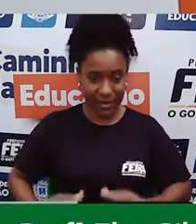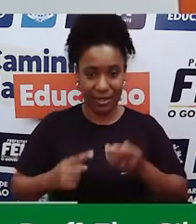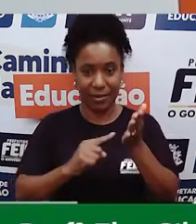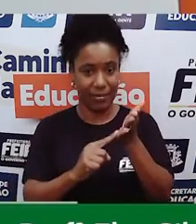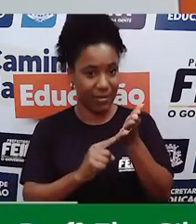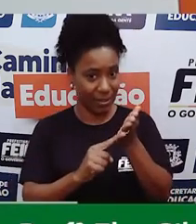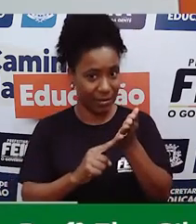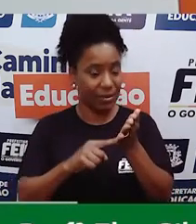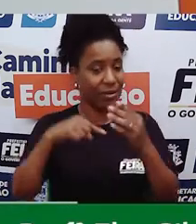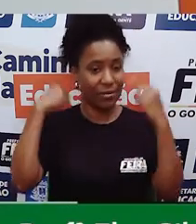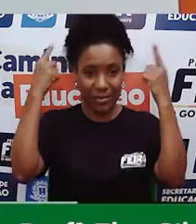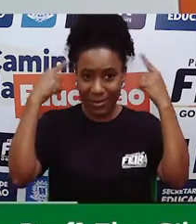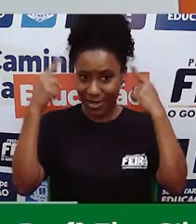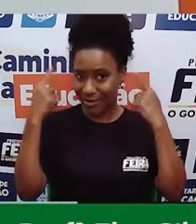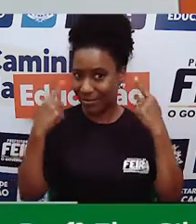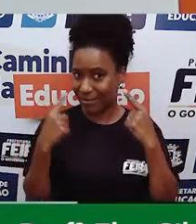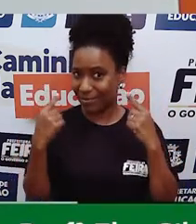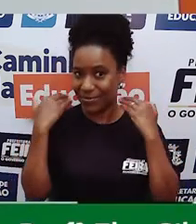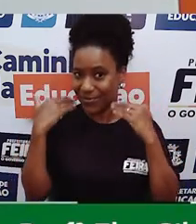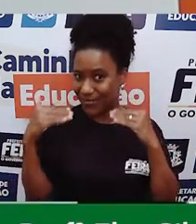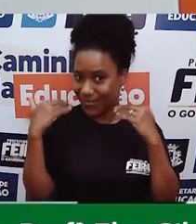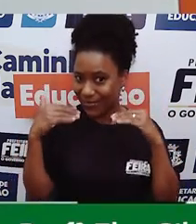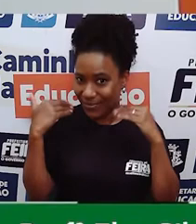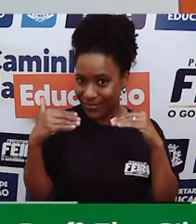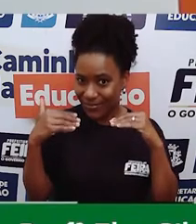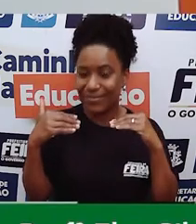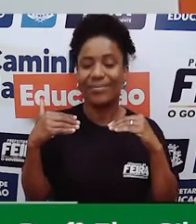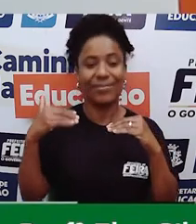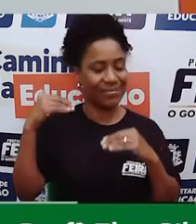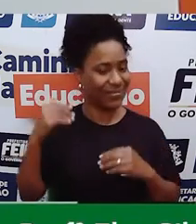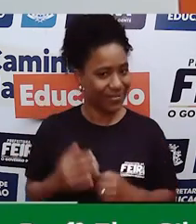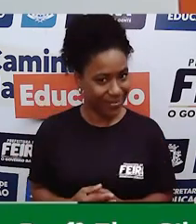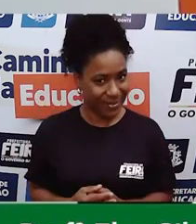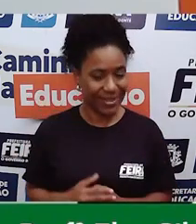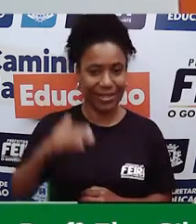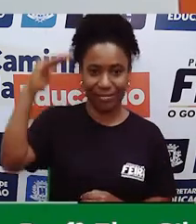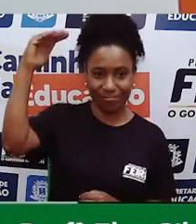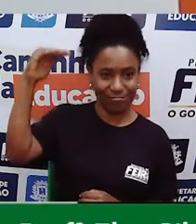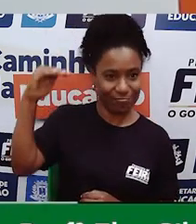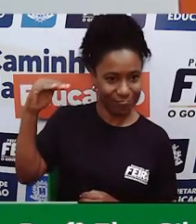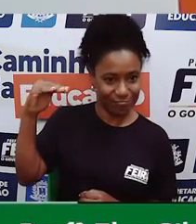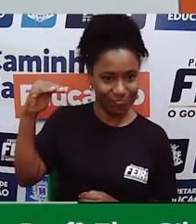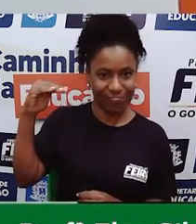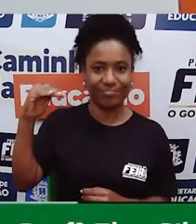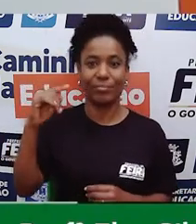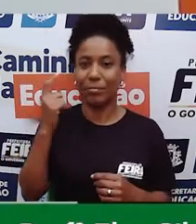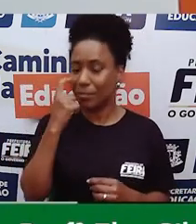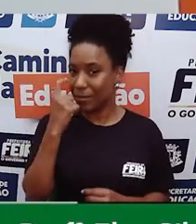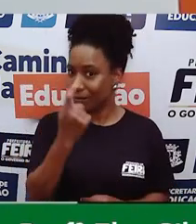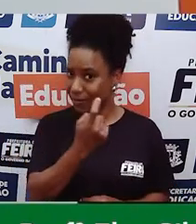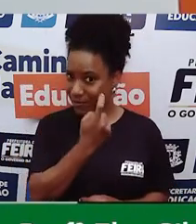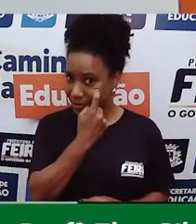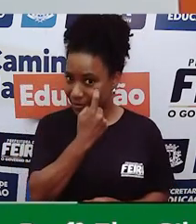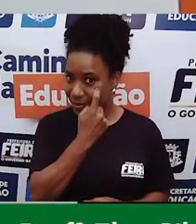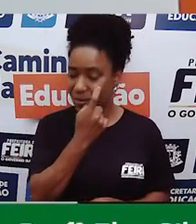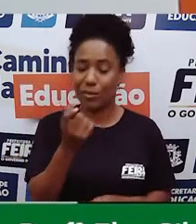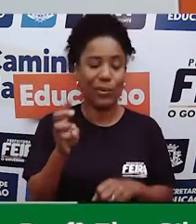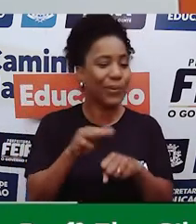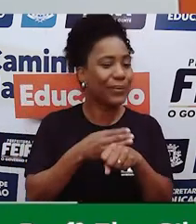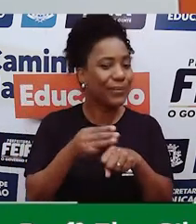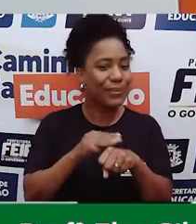tenho cabelos crespos de tamanho médio minha estatura também é média meus olhos também são